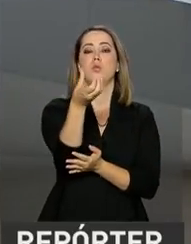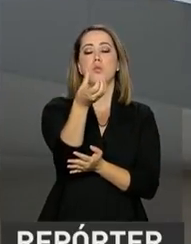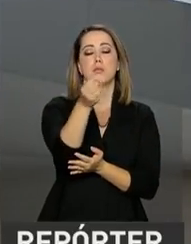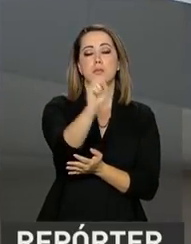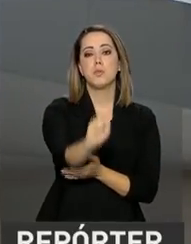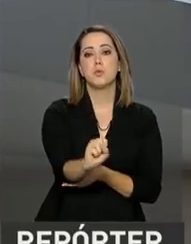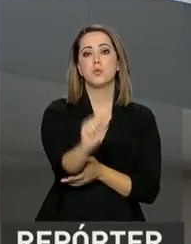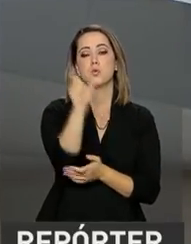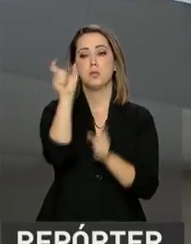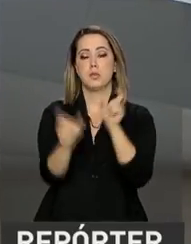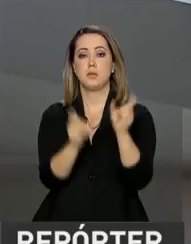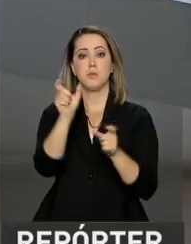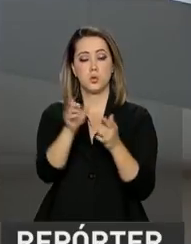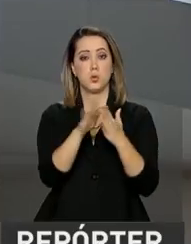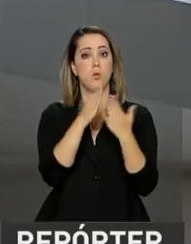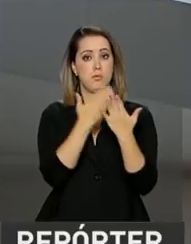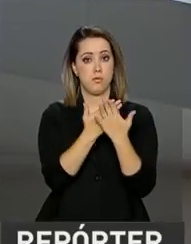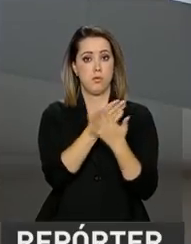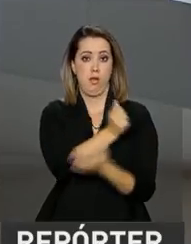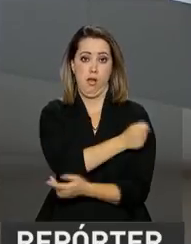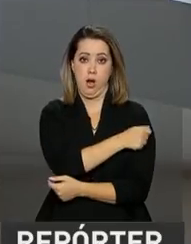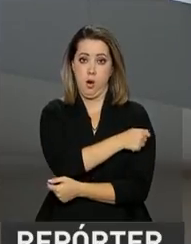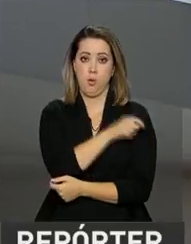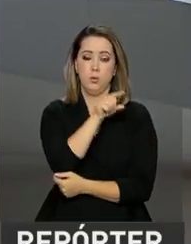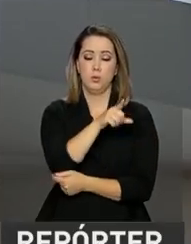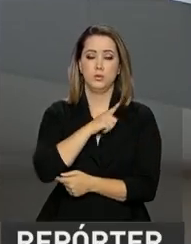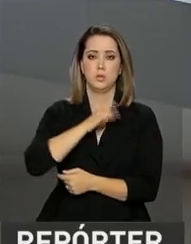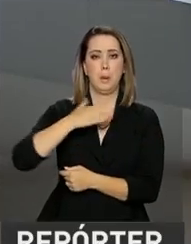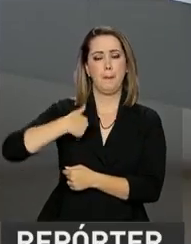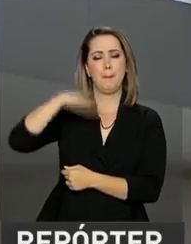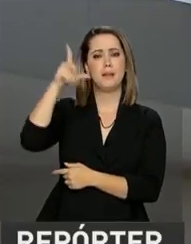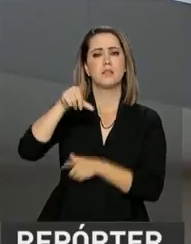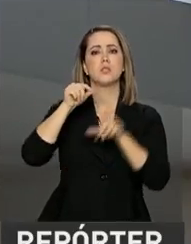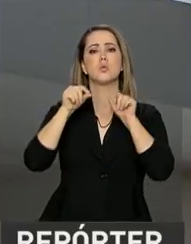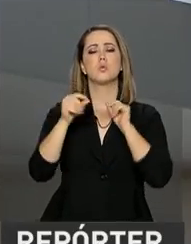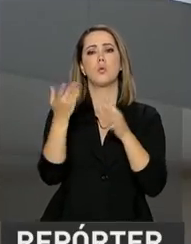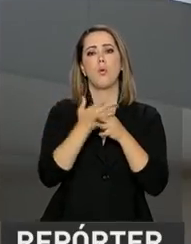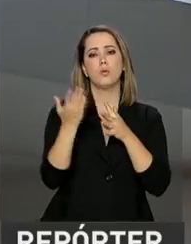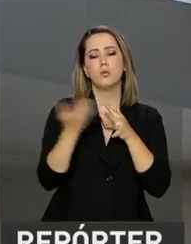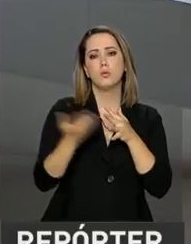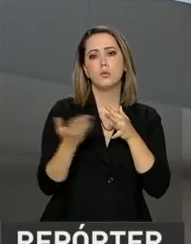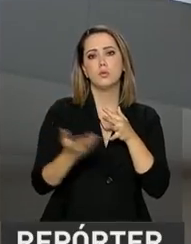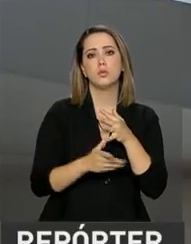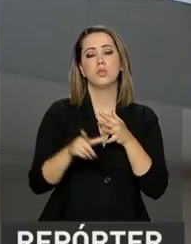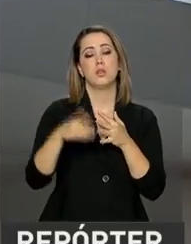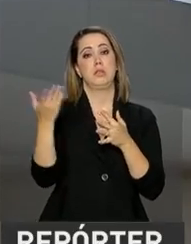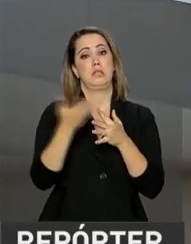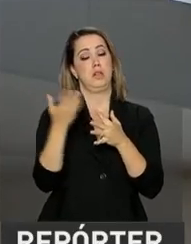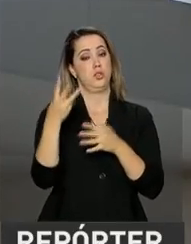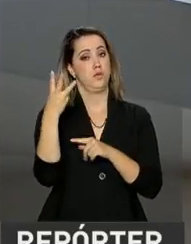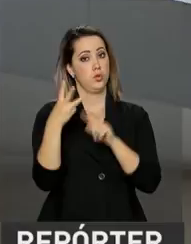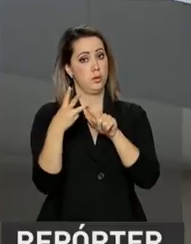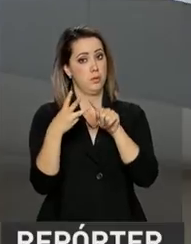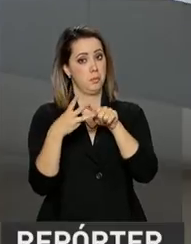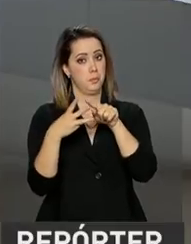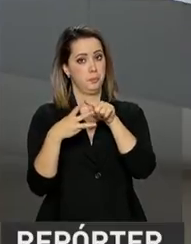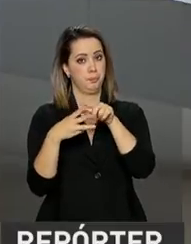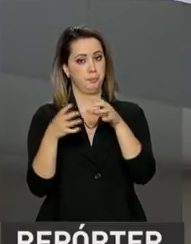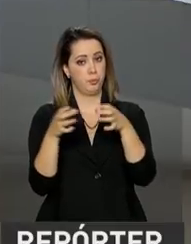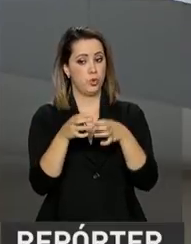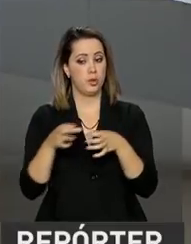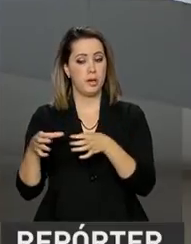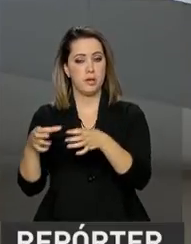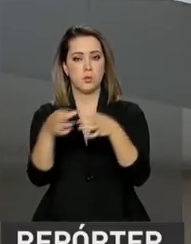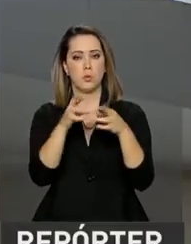os estudantes terão mais opções de financiamentos o novo fies será dividido em três modalidades com